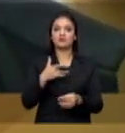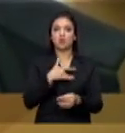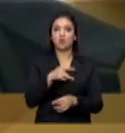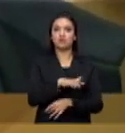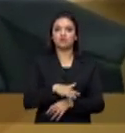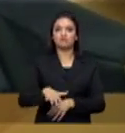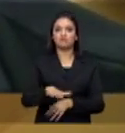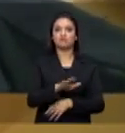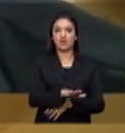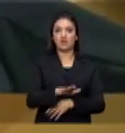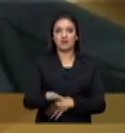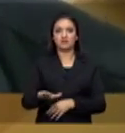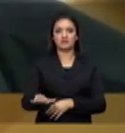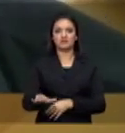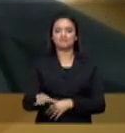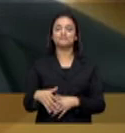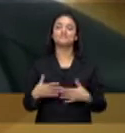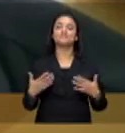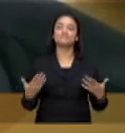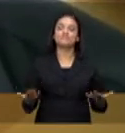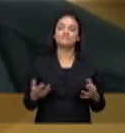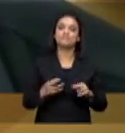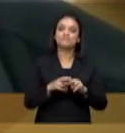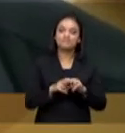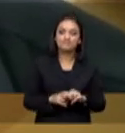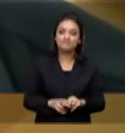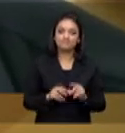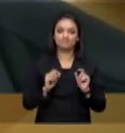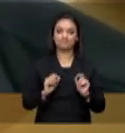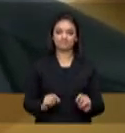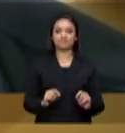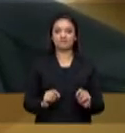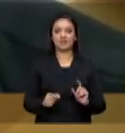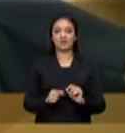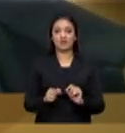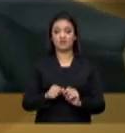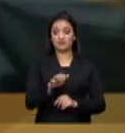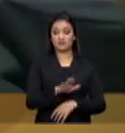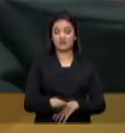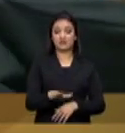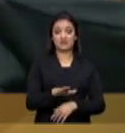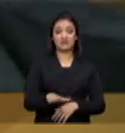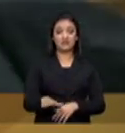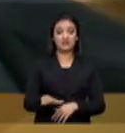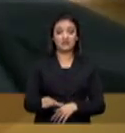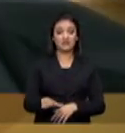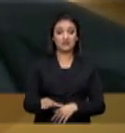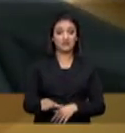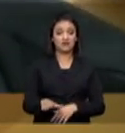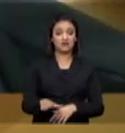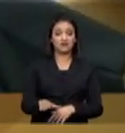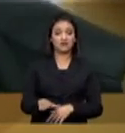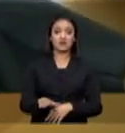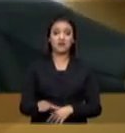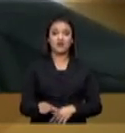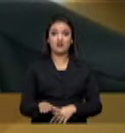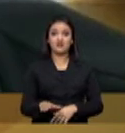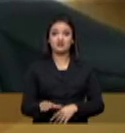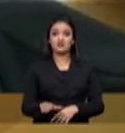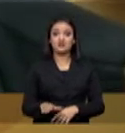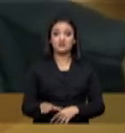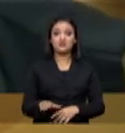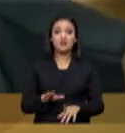população e impactam essa saúde e acomodam essas crianças para o restante de suas